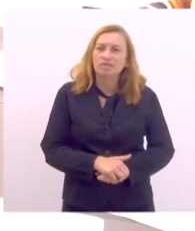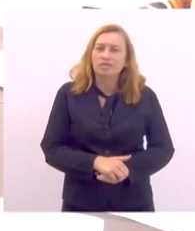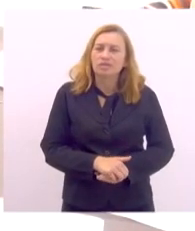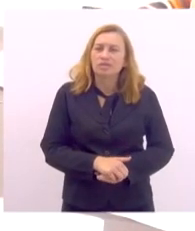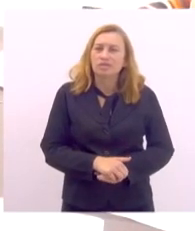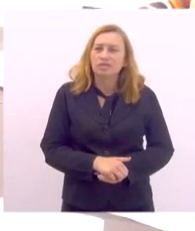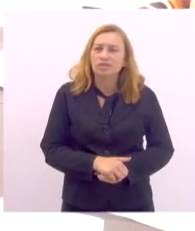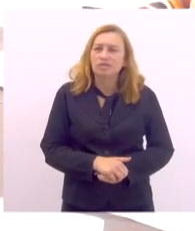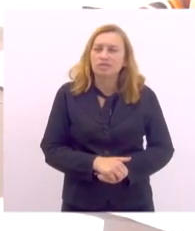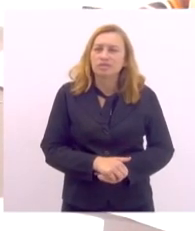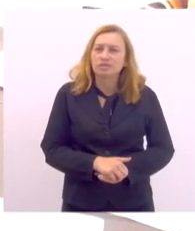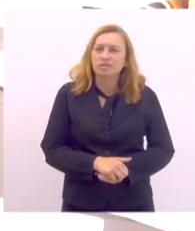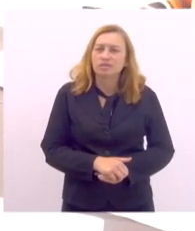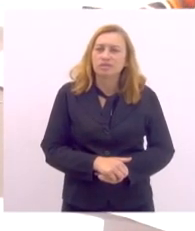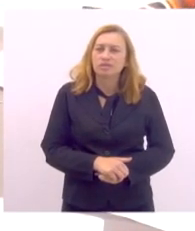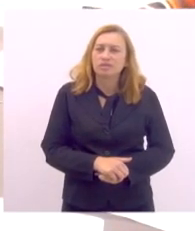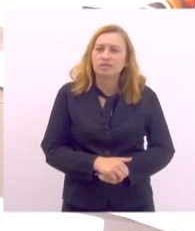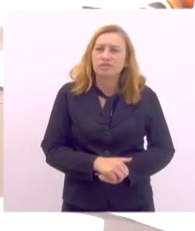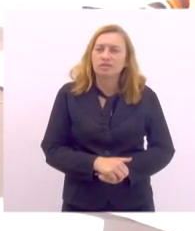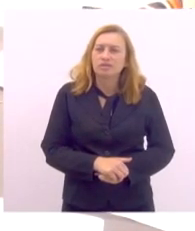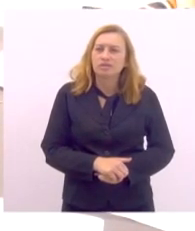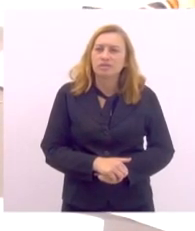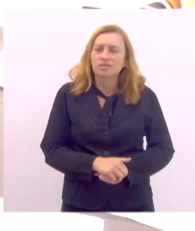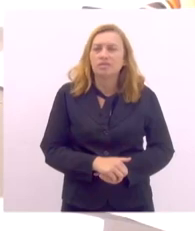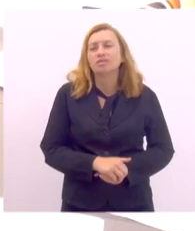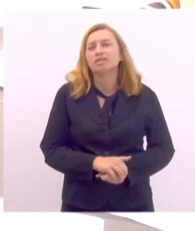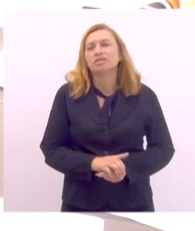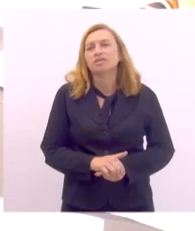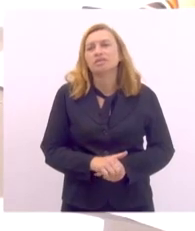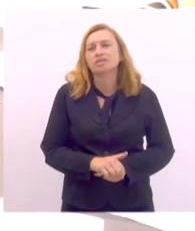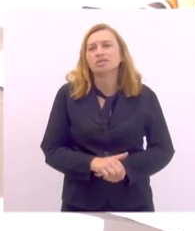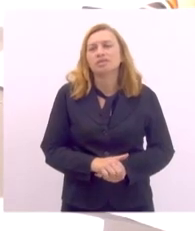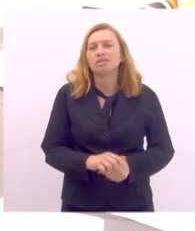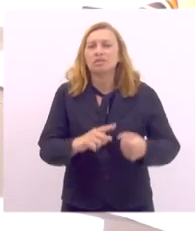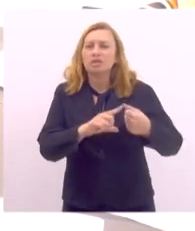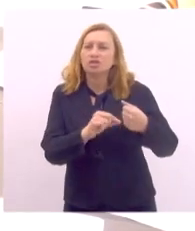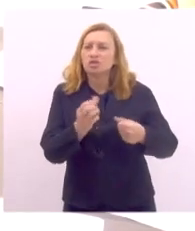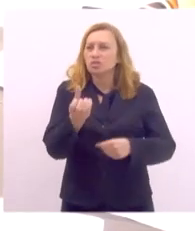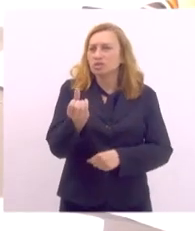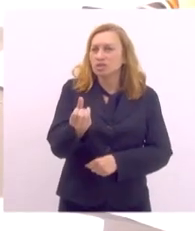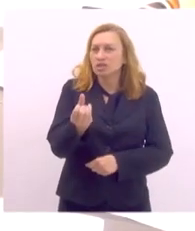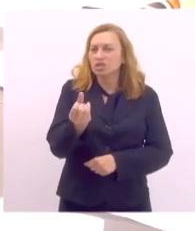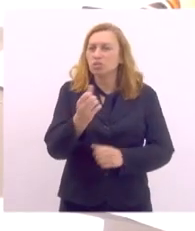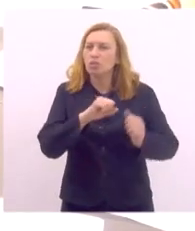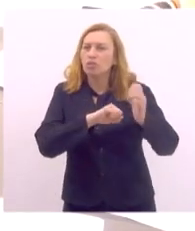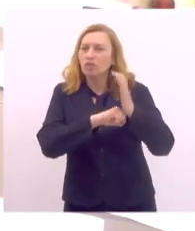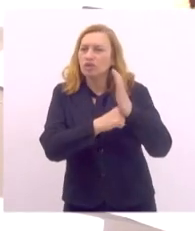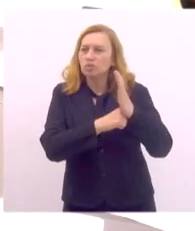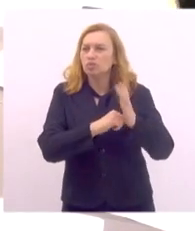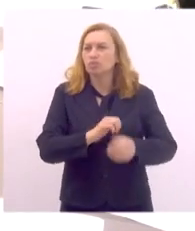O 6º é o anexo 1 da Lei 6.000. O artigo 6º é o veto.